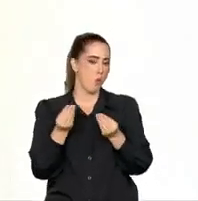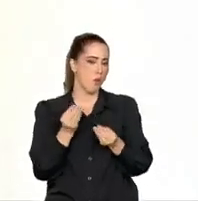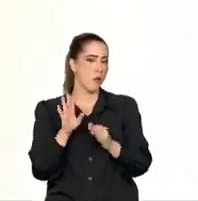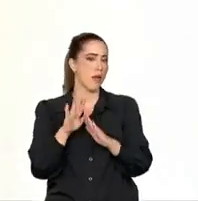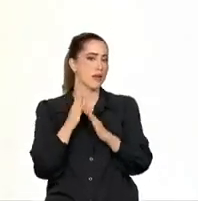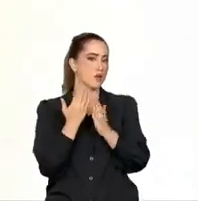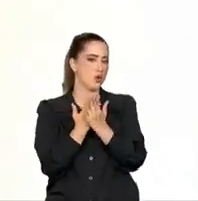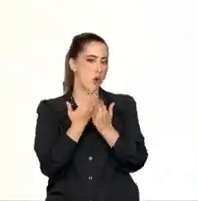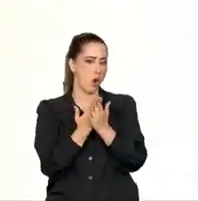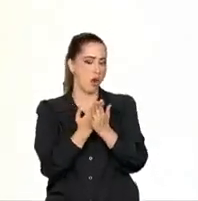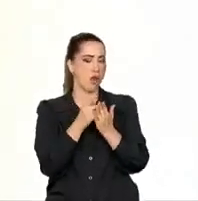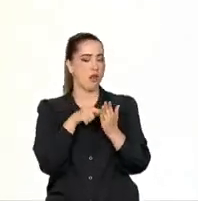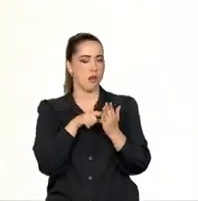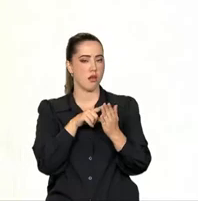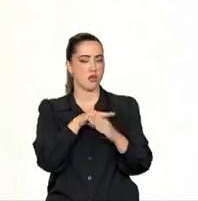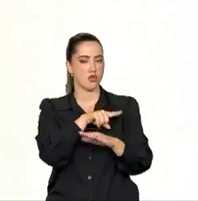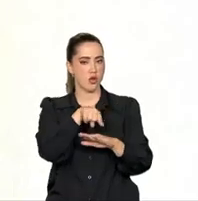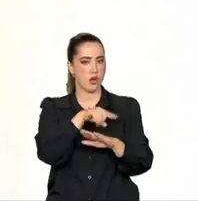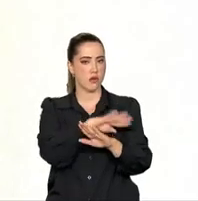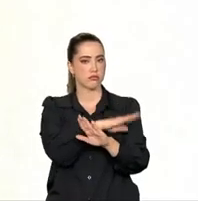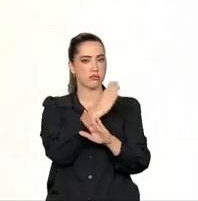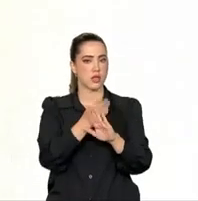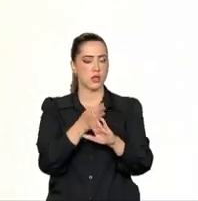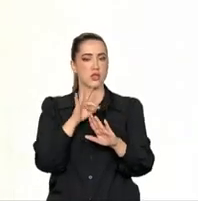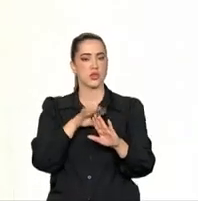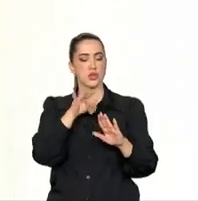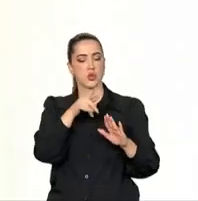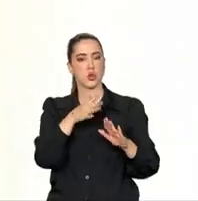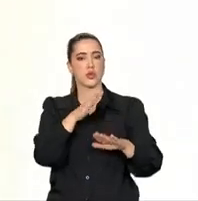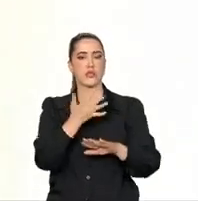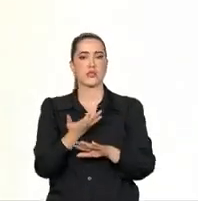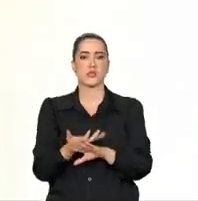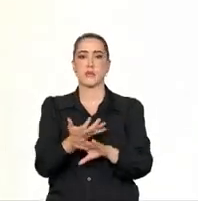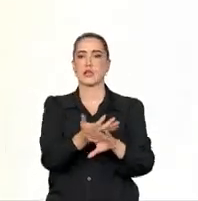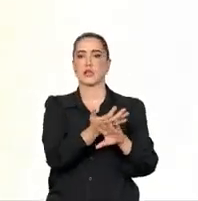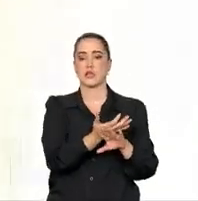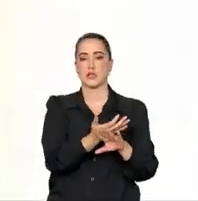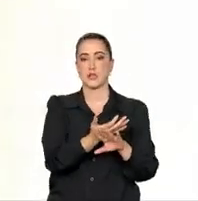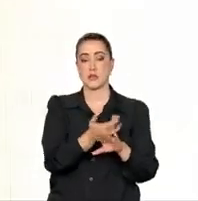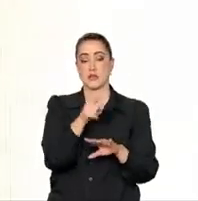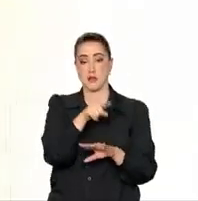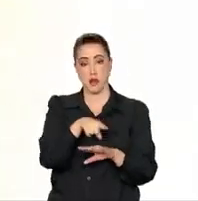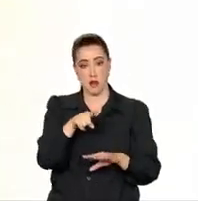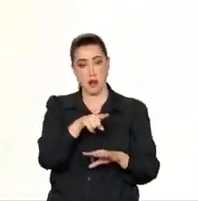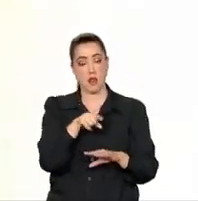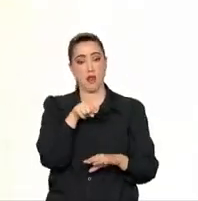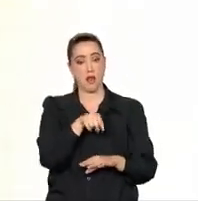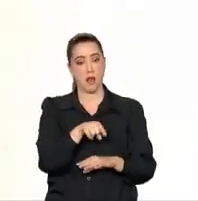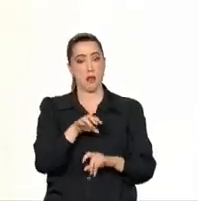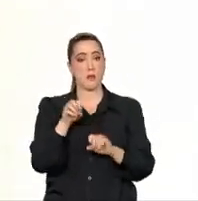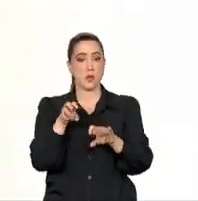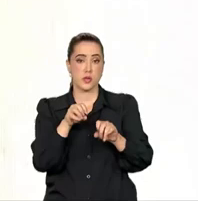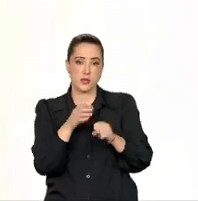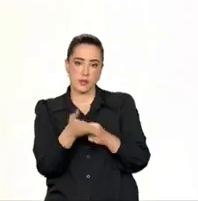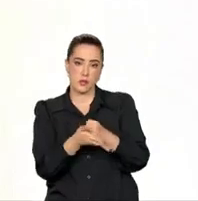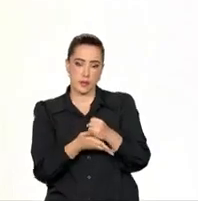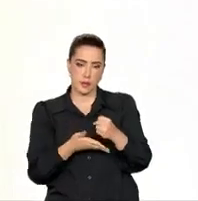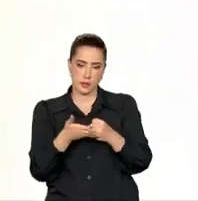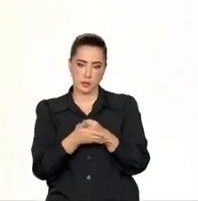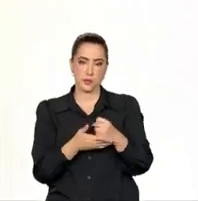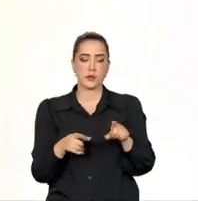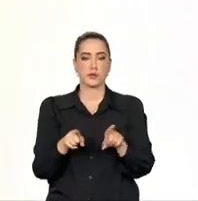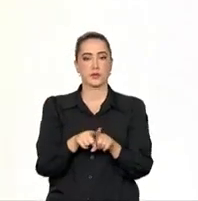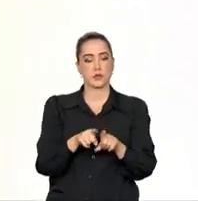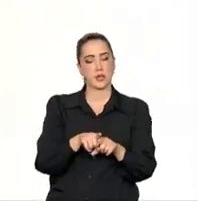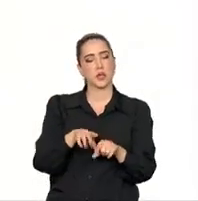integral, a condição de ter toda a grade necessária para a educação básica e